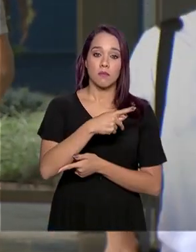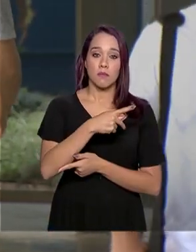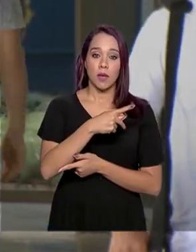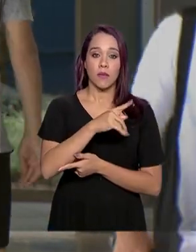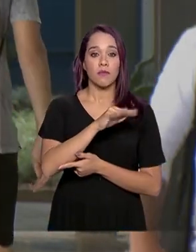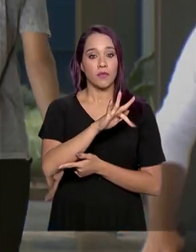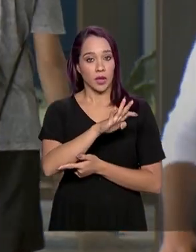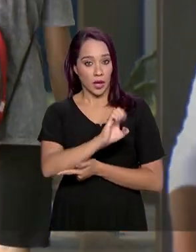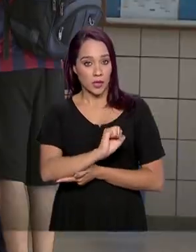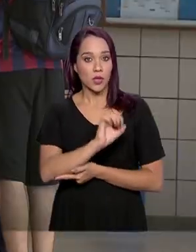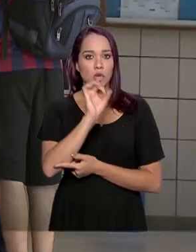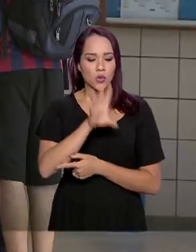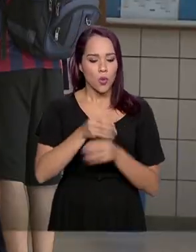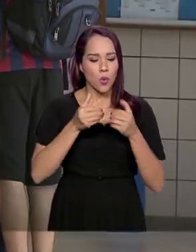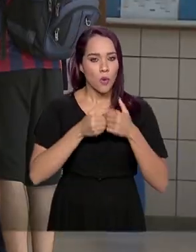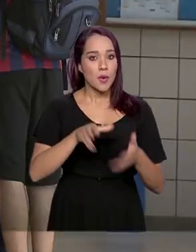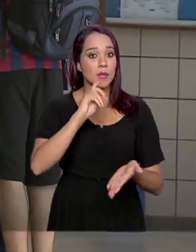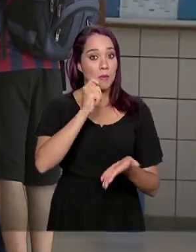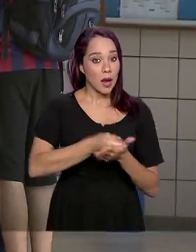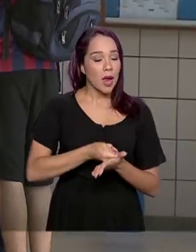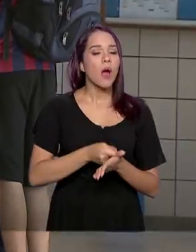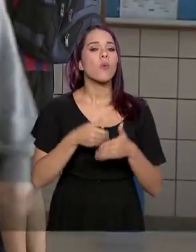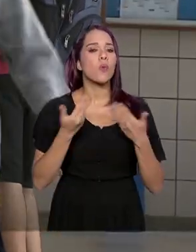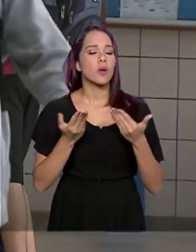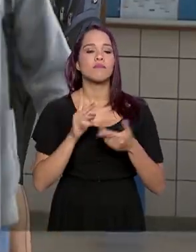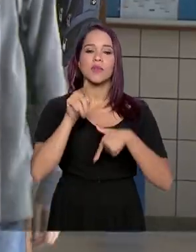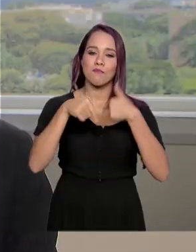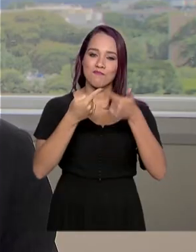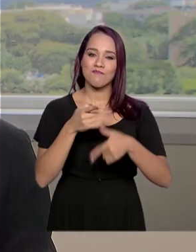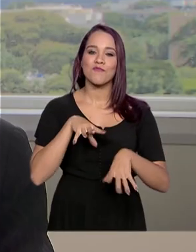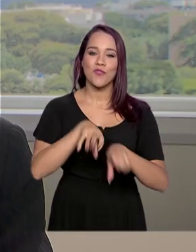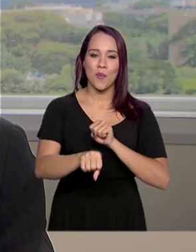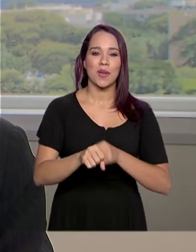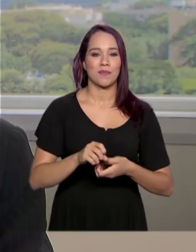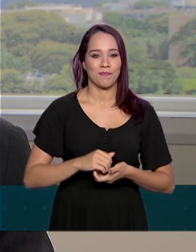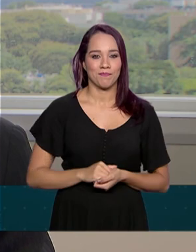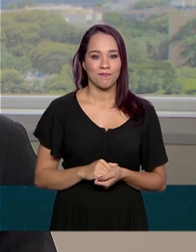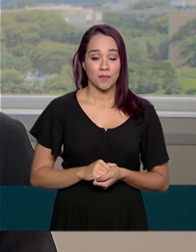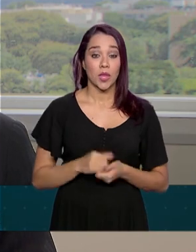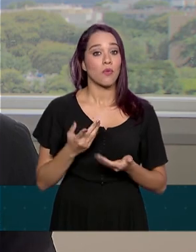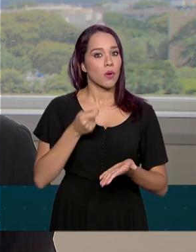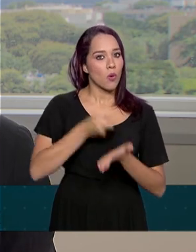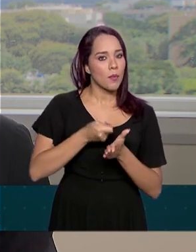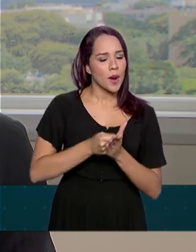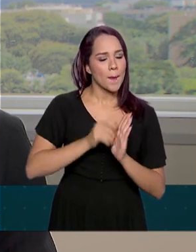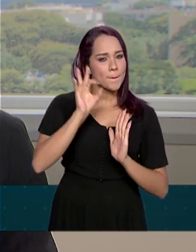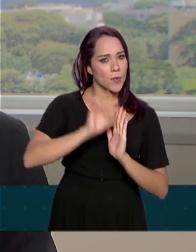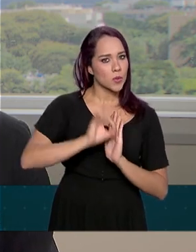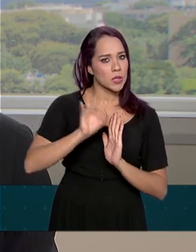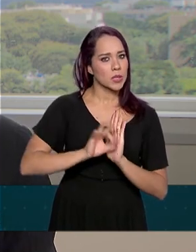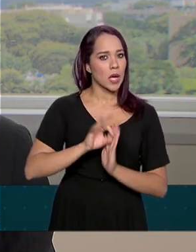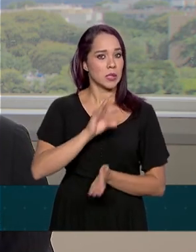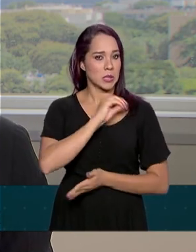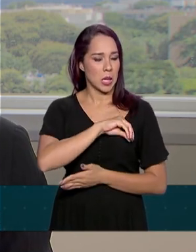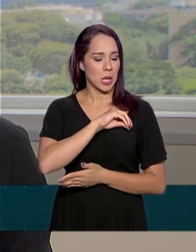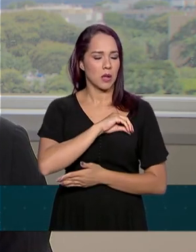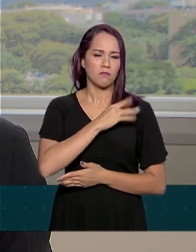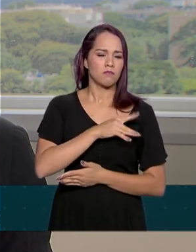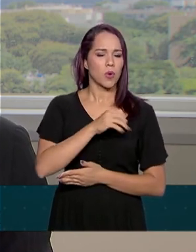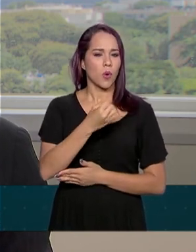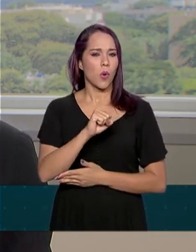o estudante só começa a pagar a dívida depois de formado. Nós vamos cobrar dele um percentual da renda, que varia de 8% a